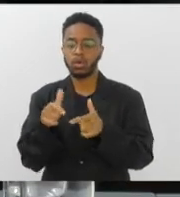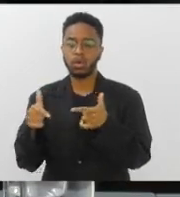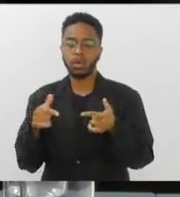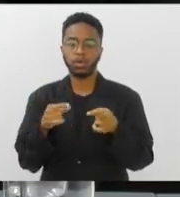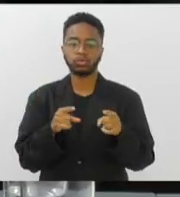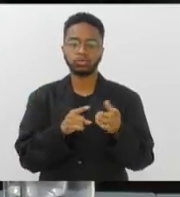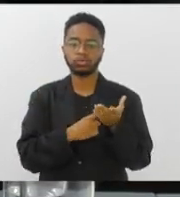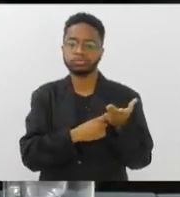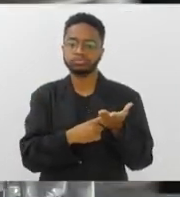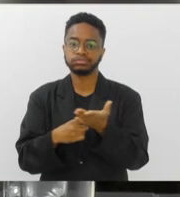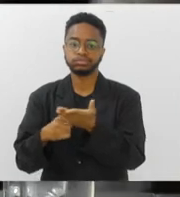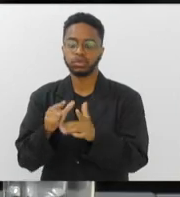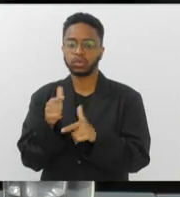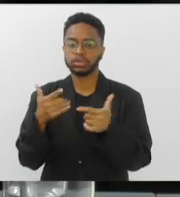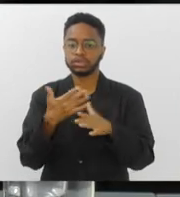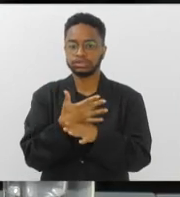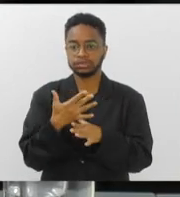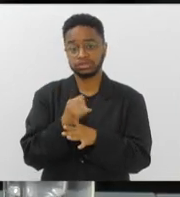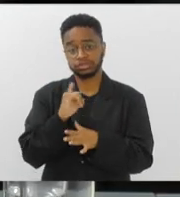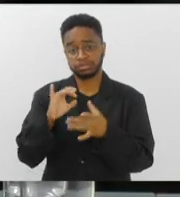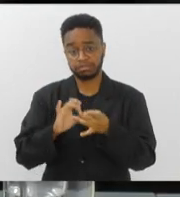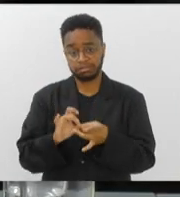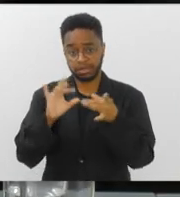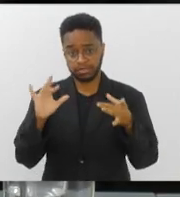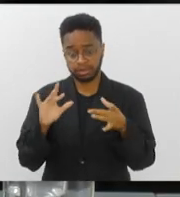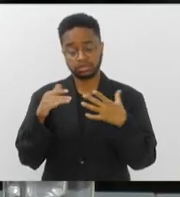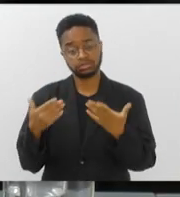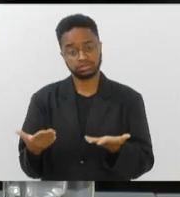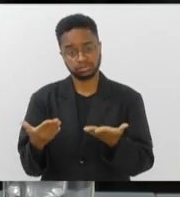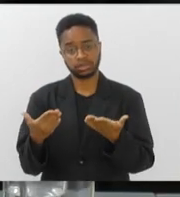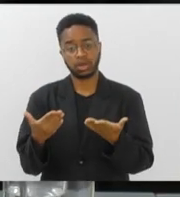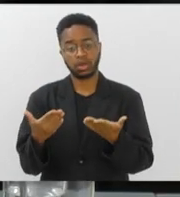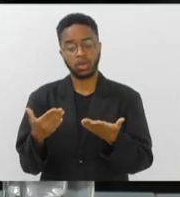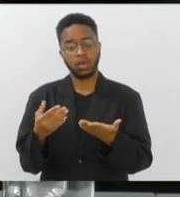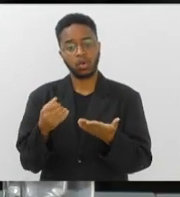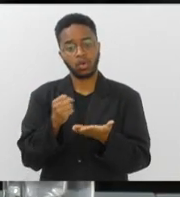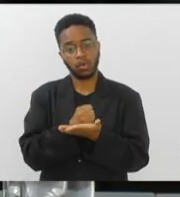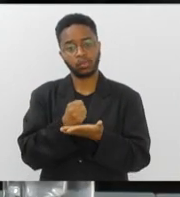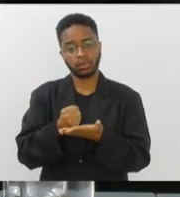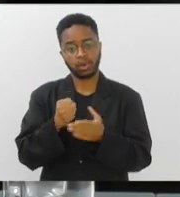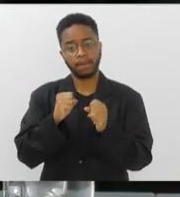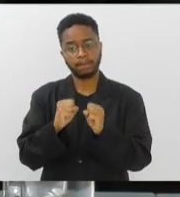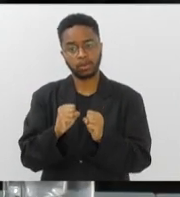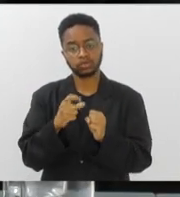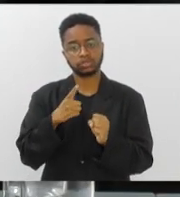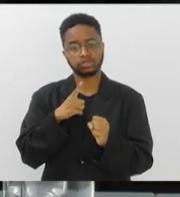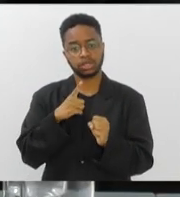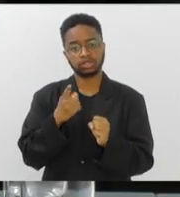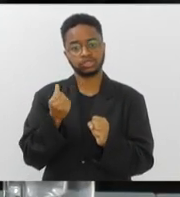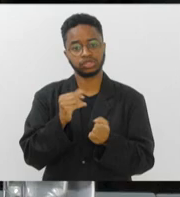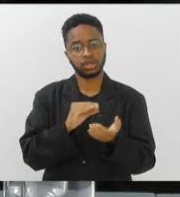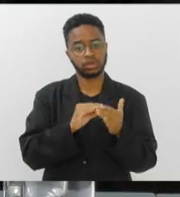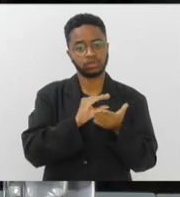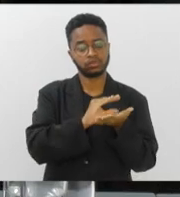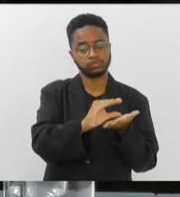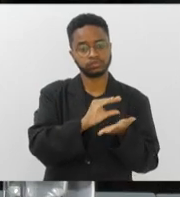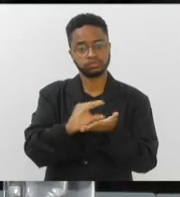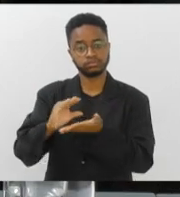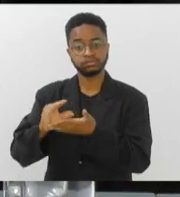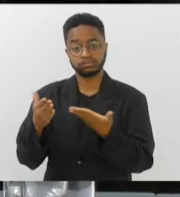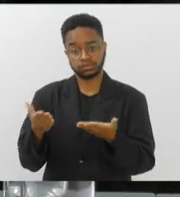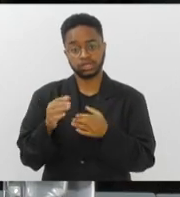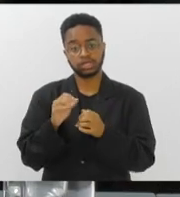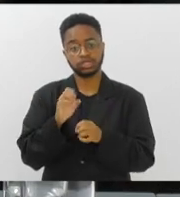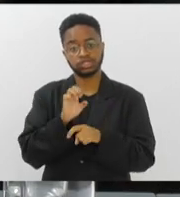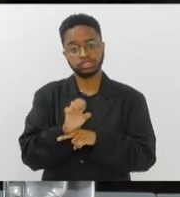intermunicipais. Se permite, os consórcios podem ter fundos. Certíssimo. O de Estado pode fazer